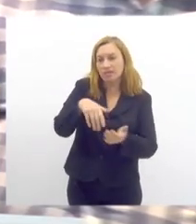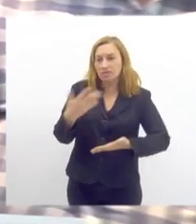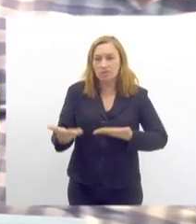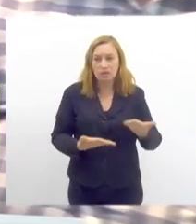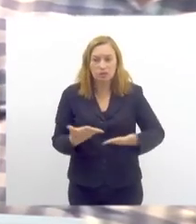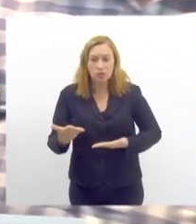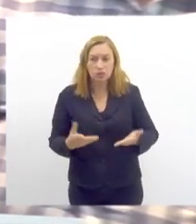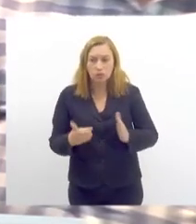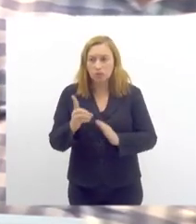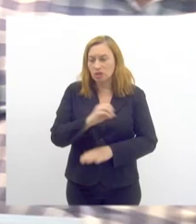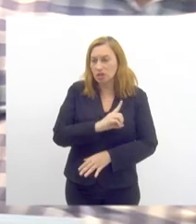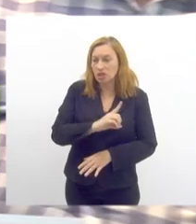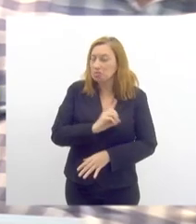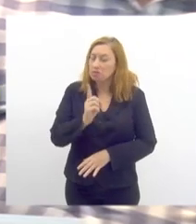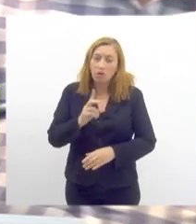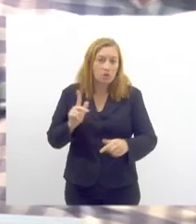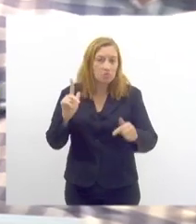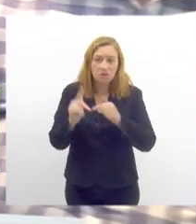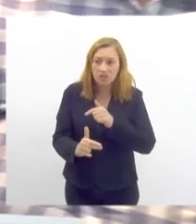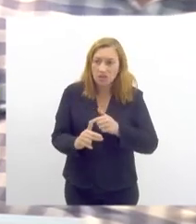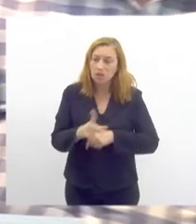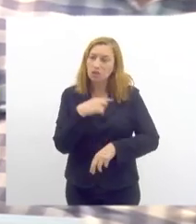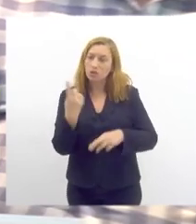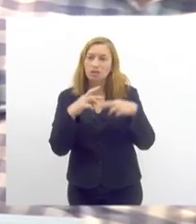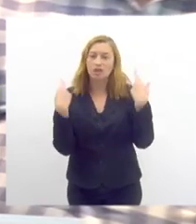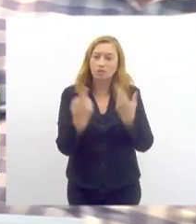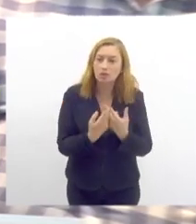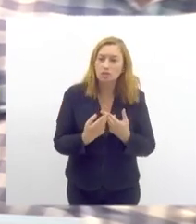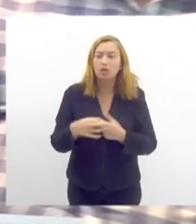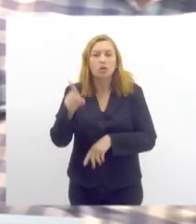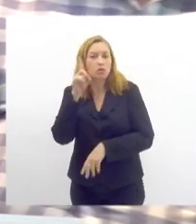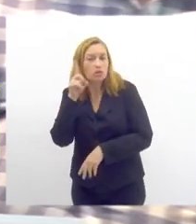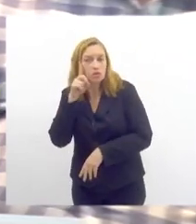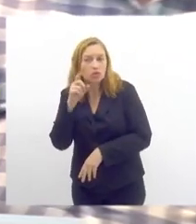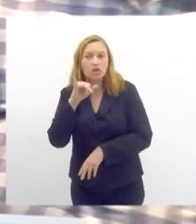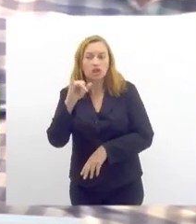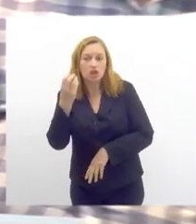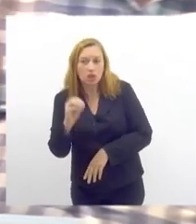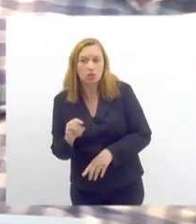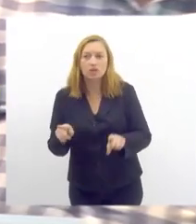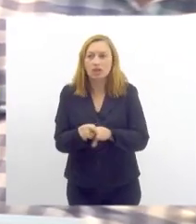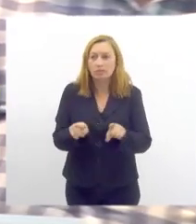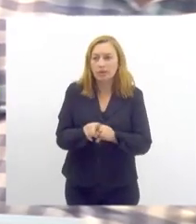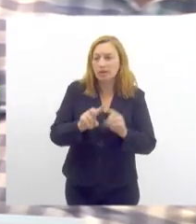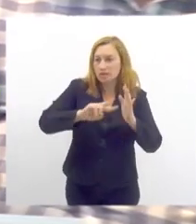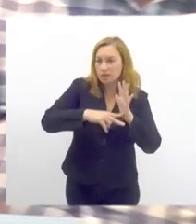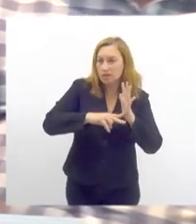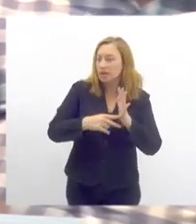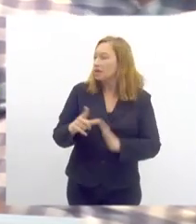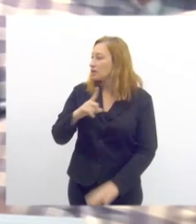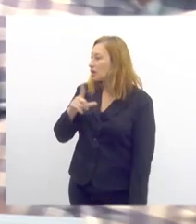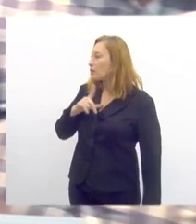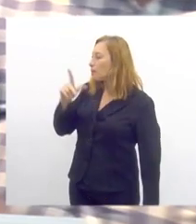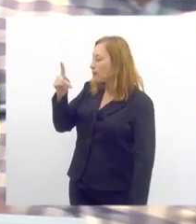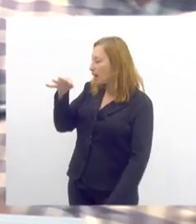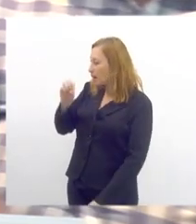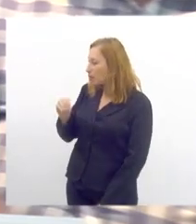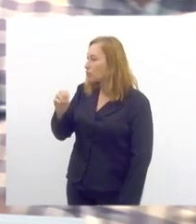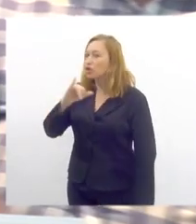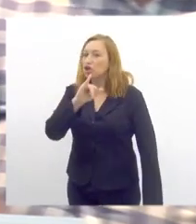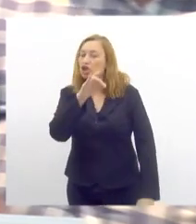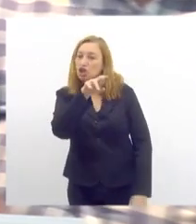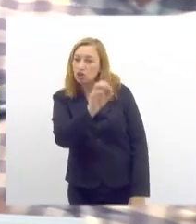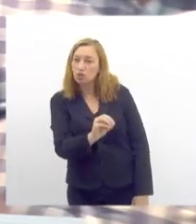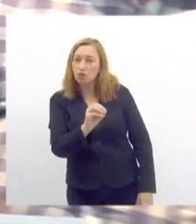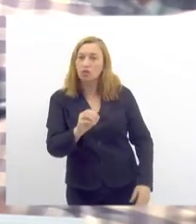não impediu que a gente continuasse se reunindo diariamente com o Igor e com o sindicato. Eu estou com o Pablo e o Igor de prova aqui, que nós fizemos